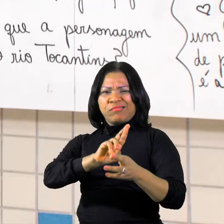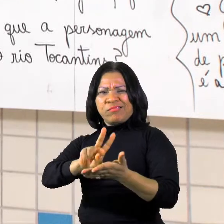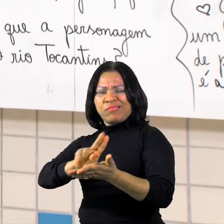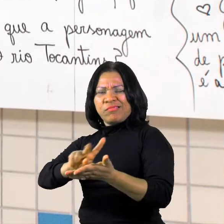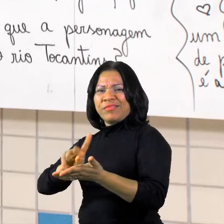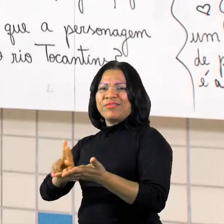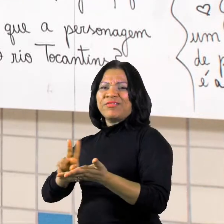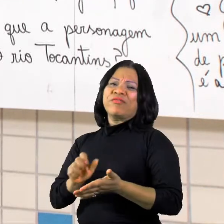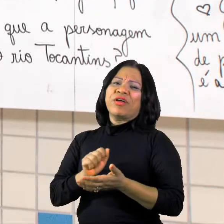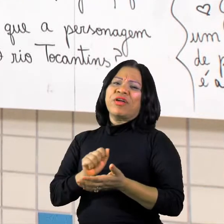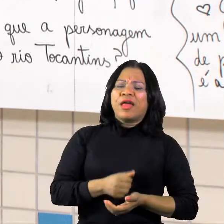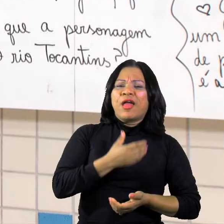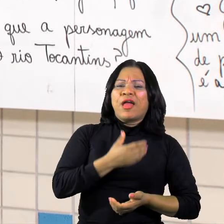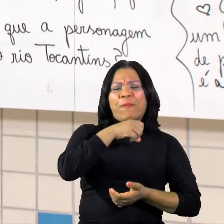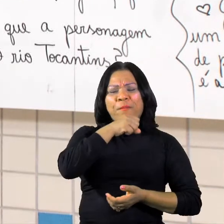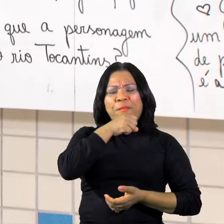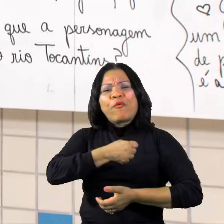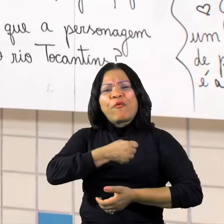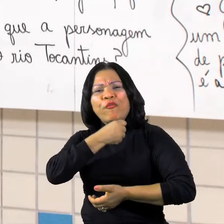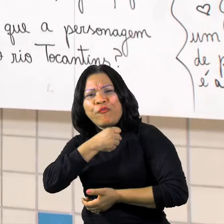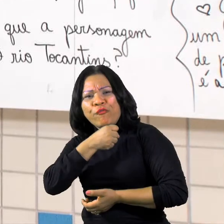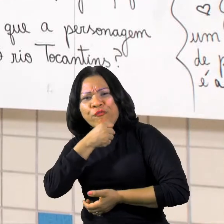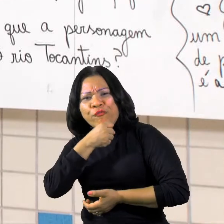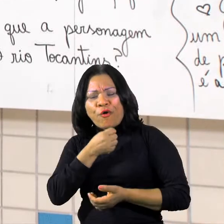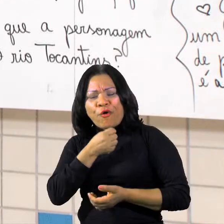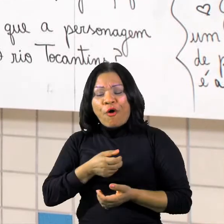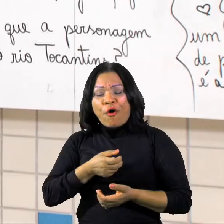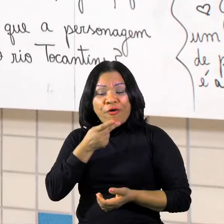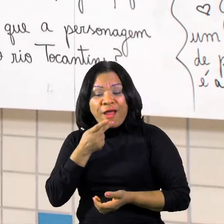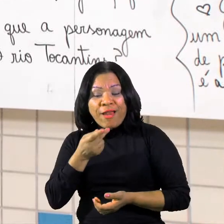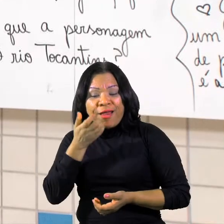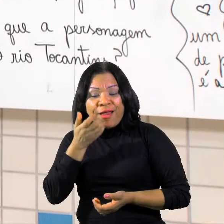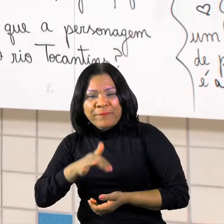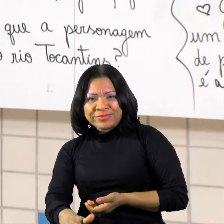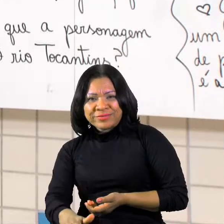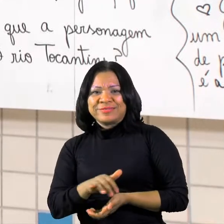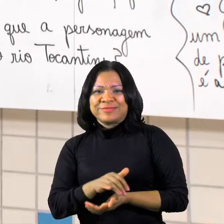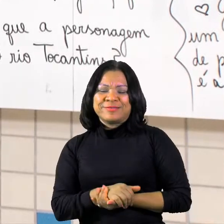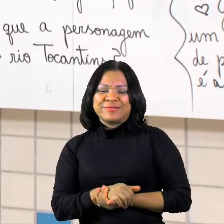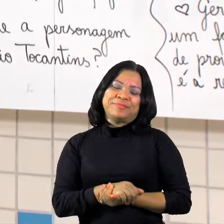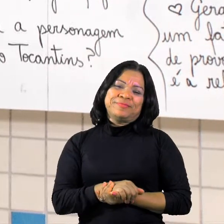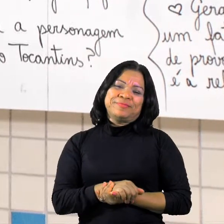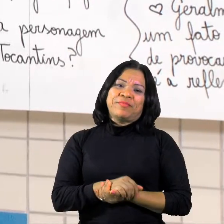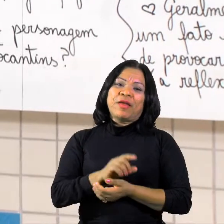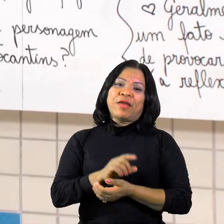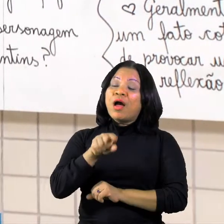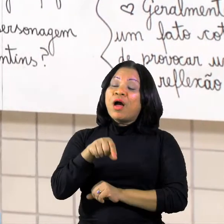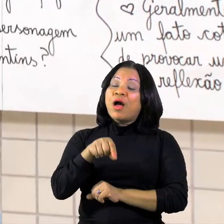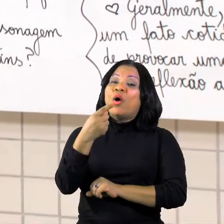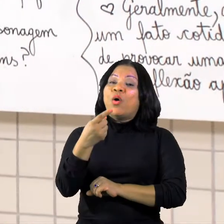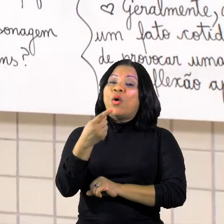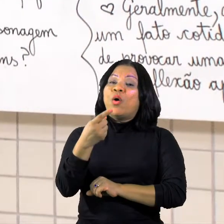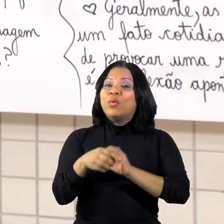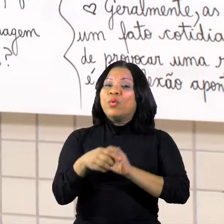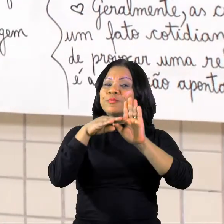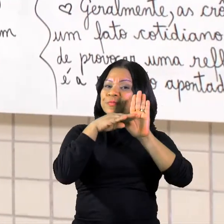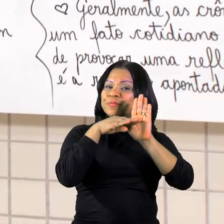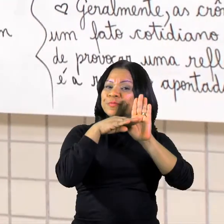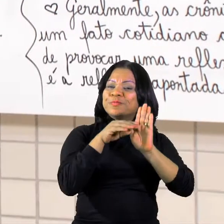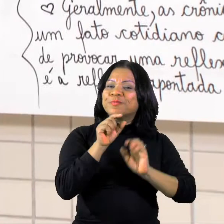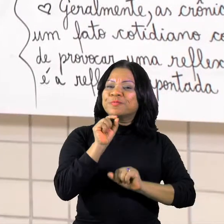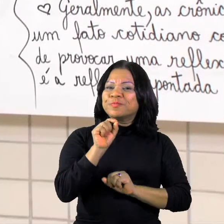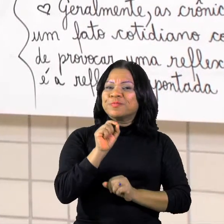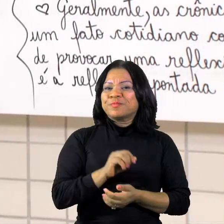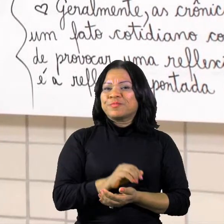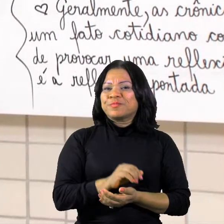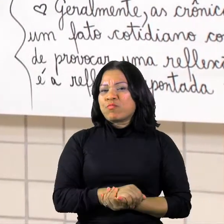e os avós contavam para as crianças. A outra questão é a seguinte: